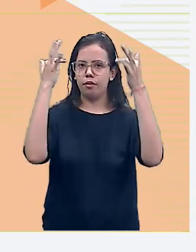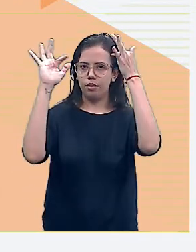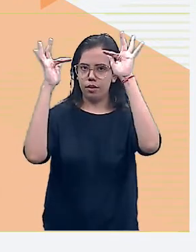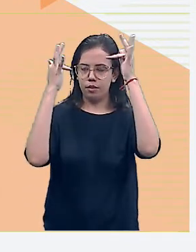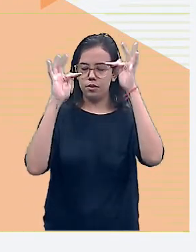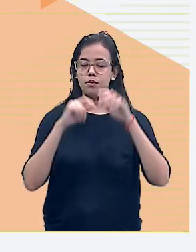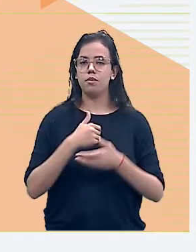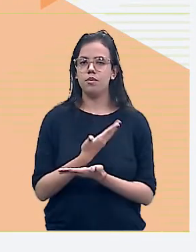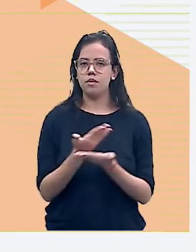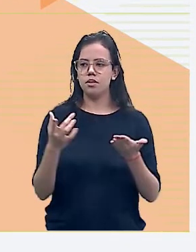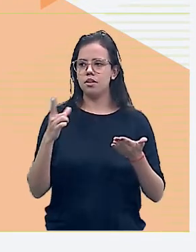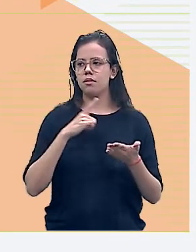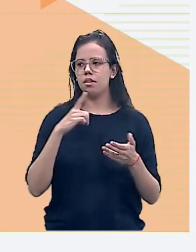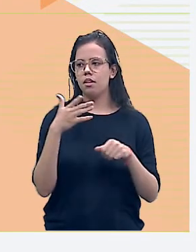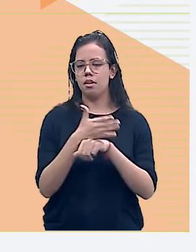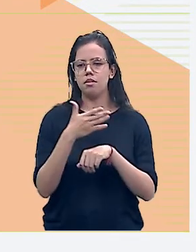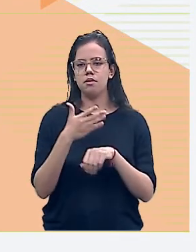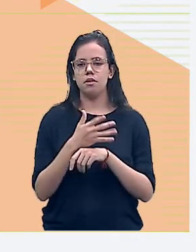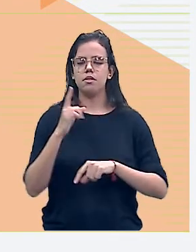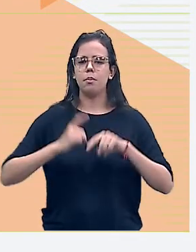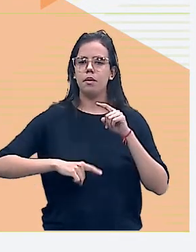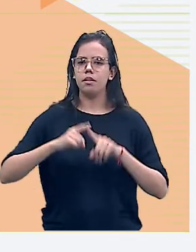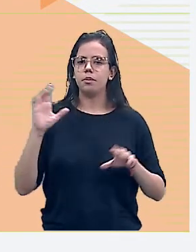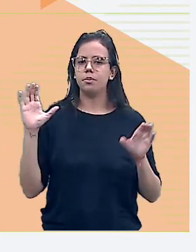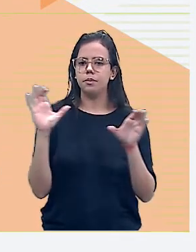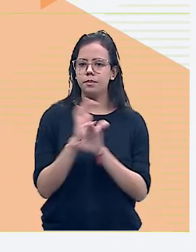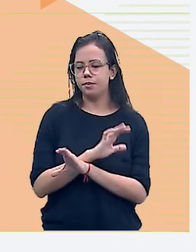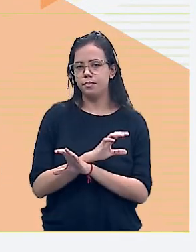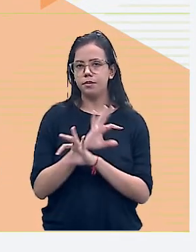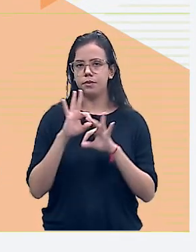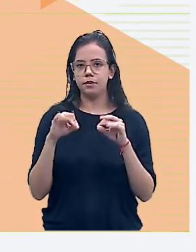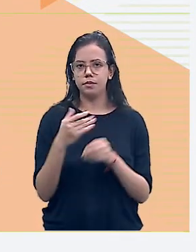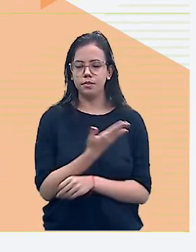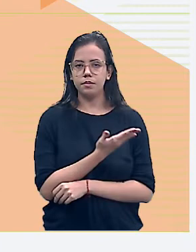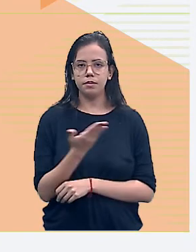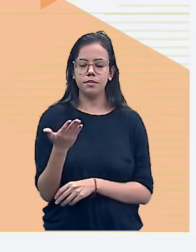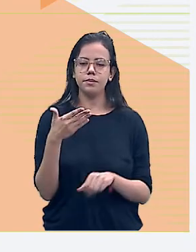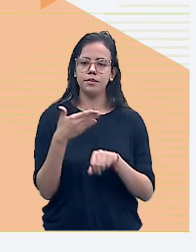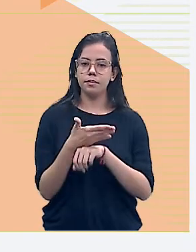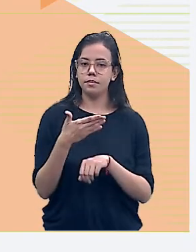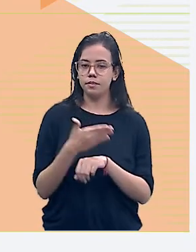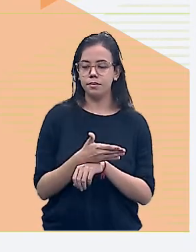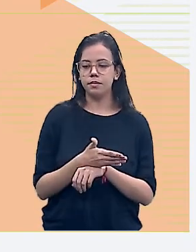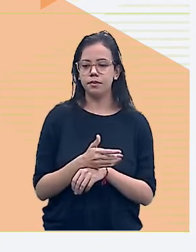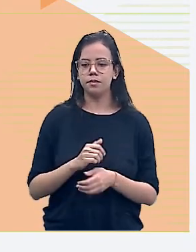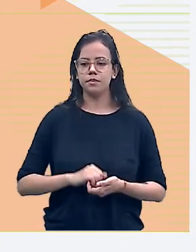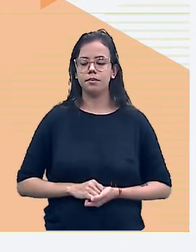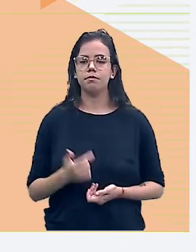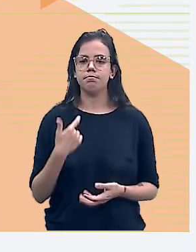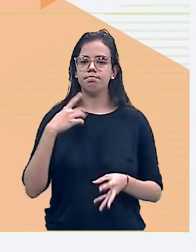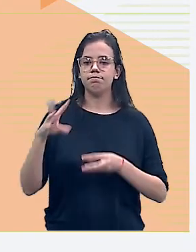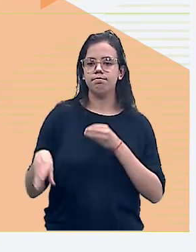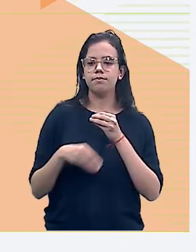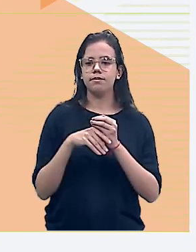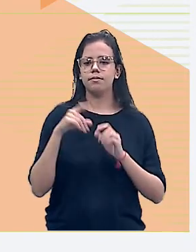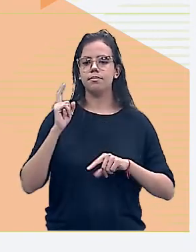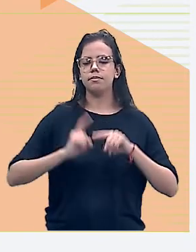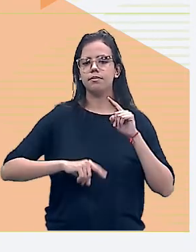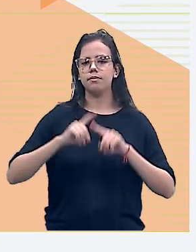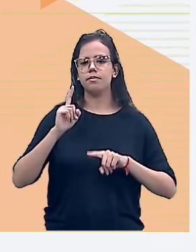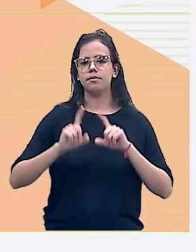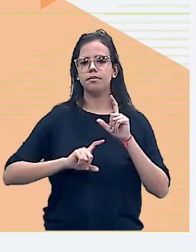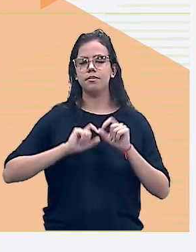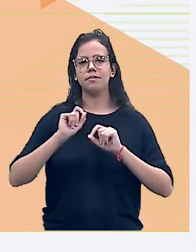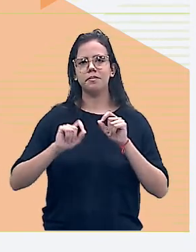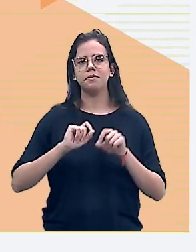vocês vão receber esse material completo todos vocês terão em mãos e coloquei como um bônus esse material